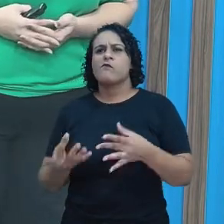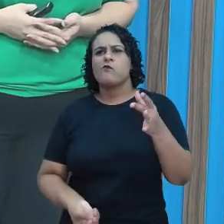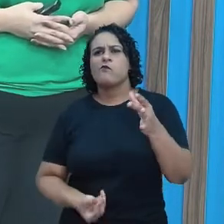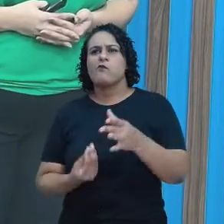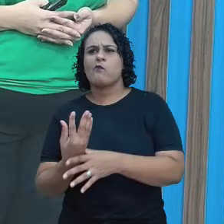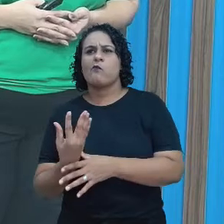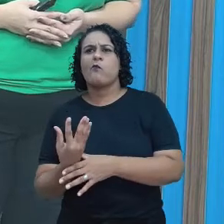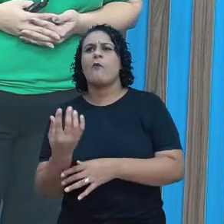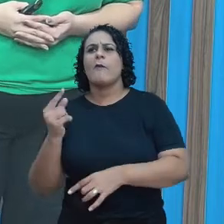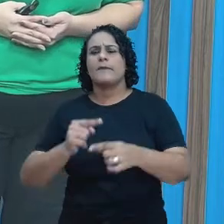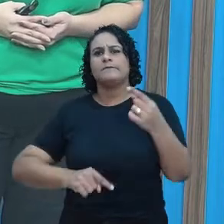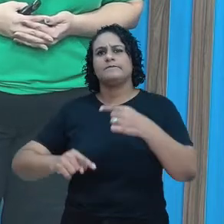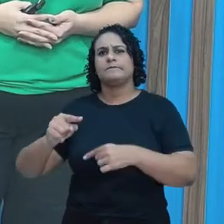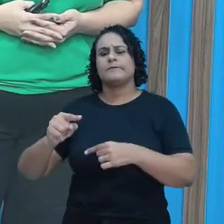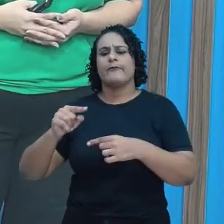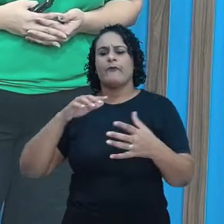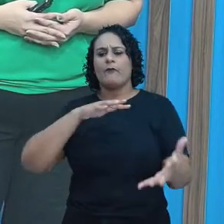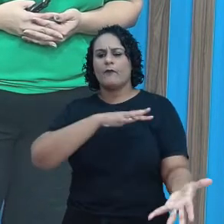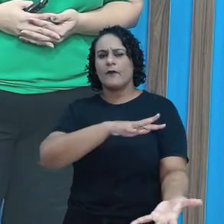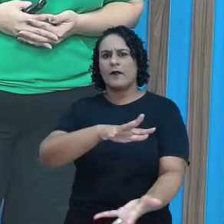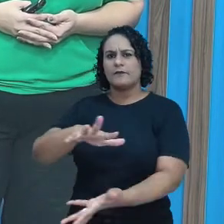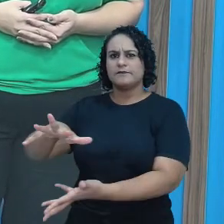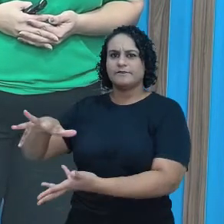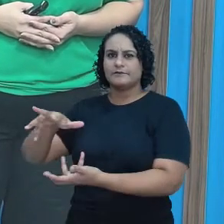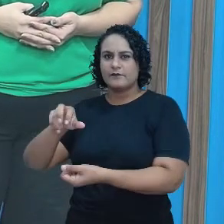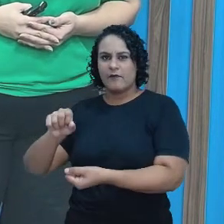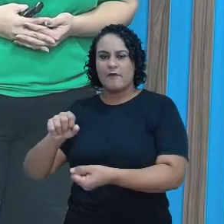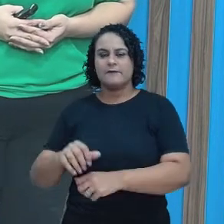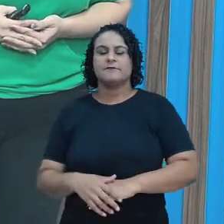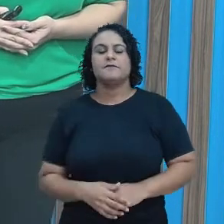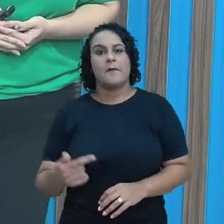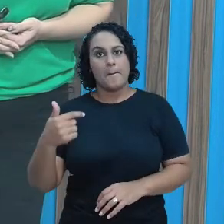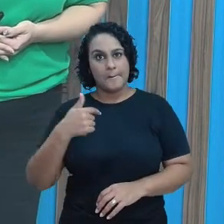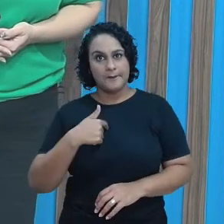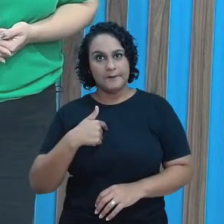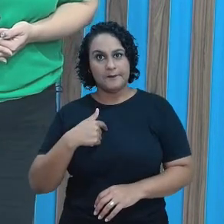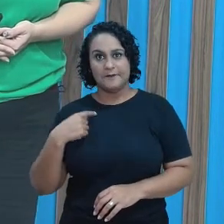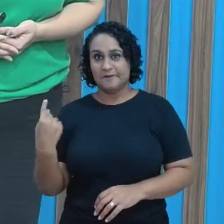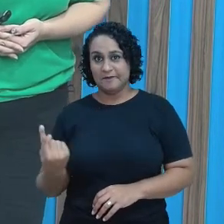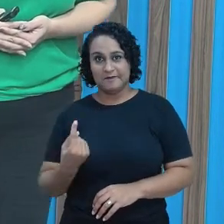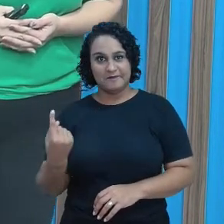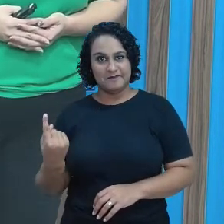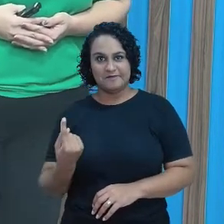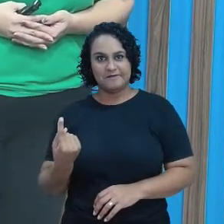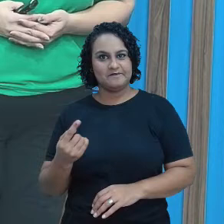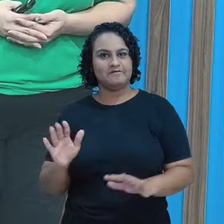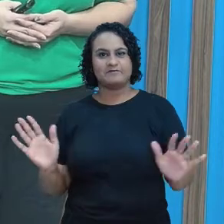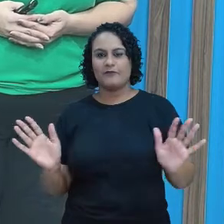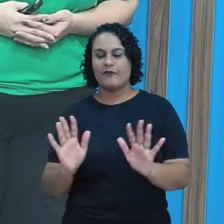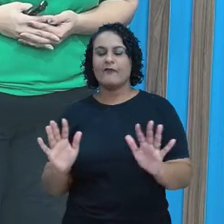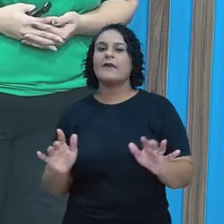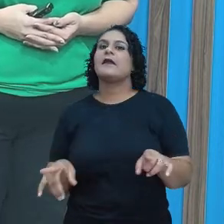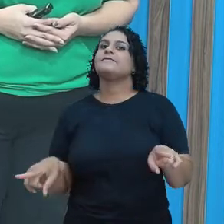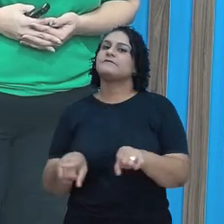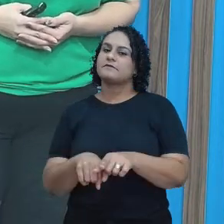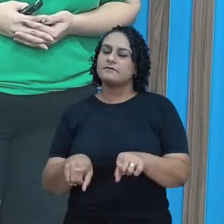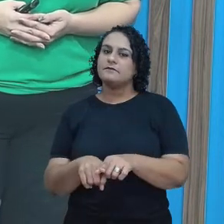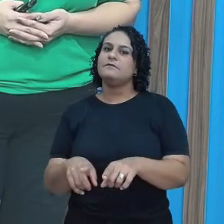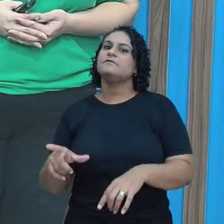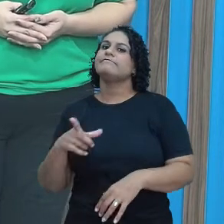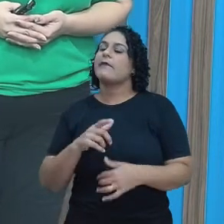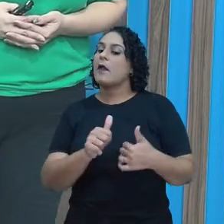do universo, tá certo, pessoal? Eu não estou sozinha aqui no estúdio, né? Também tenho